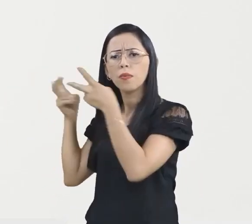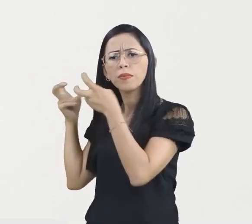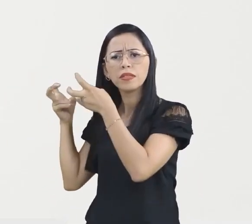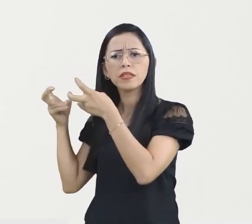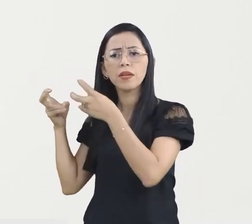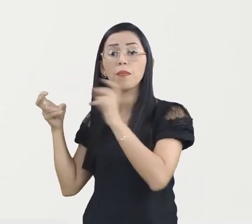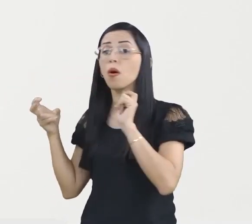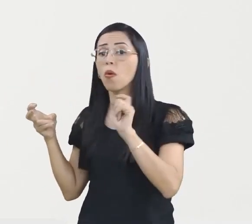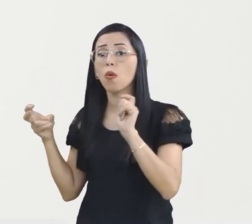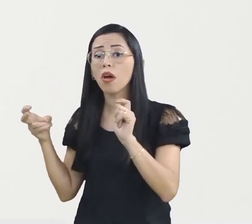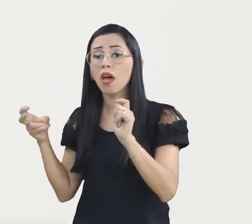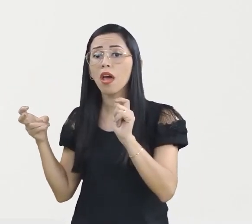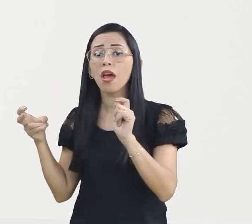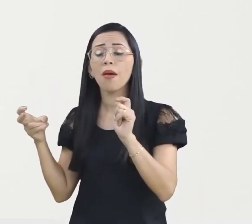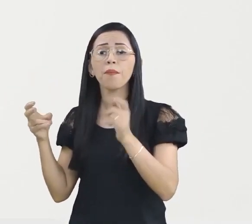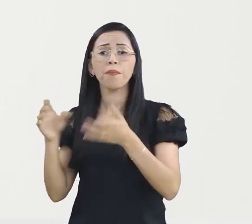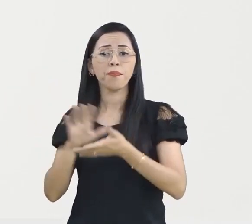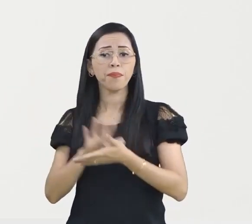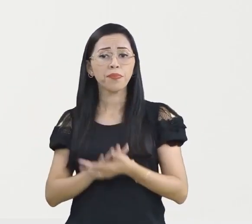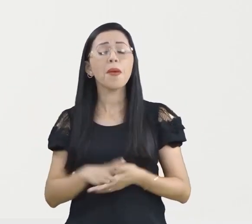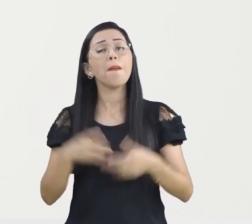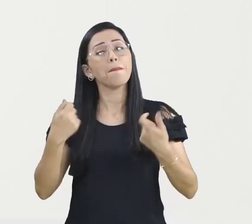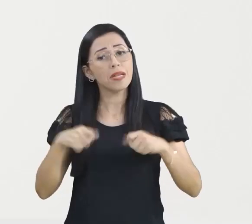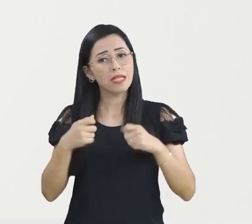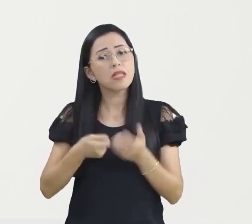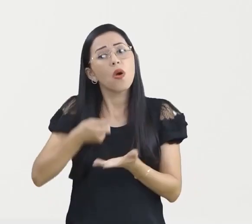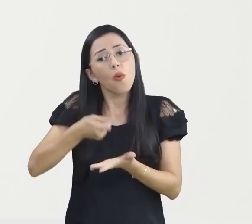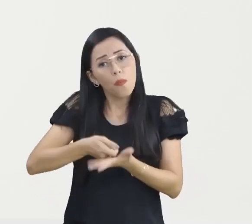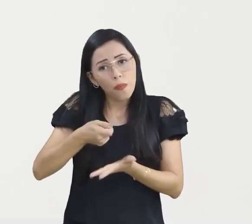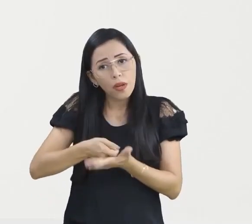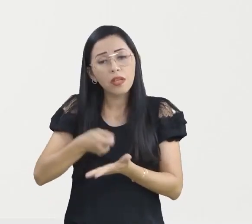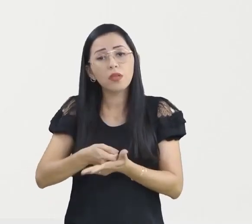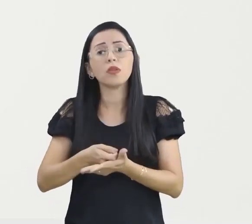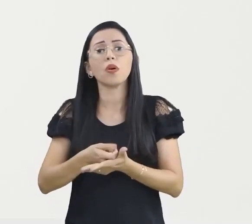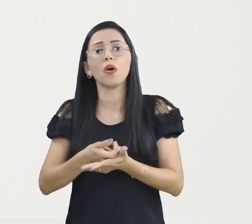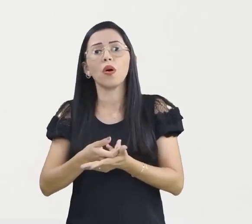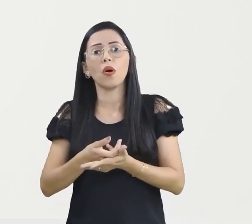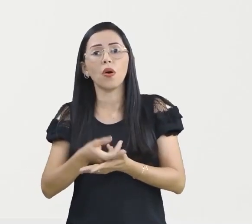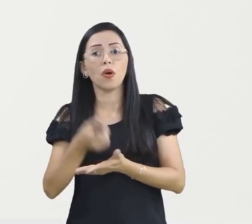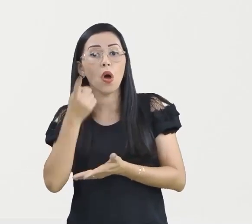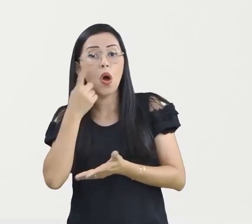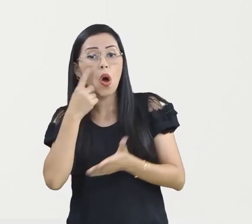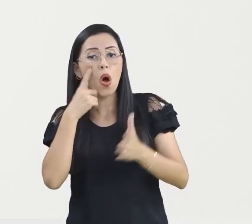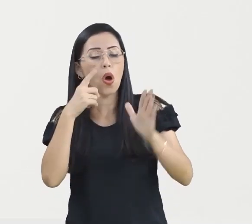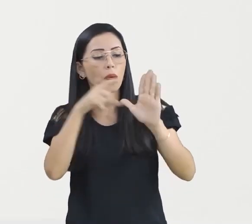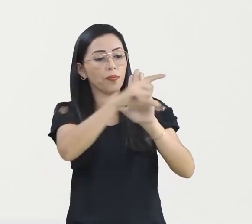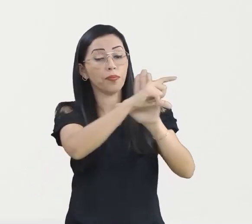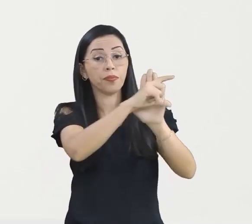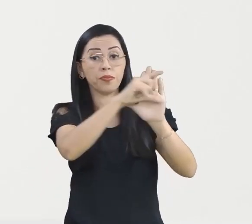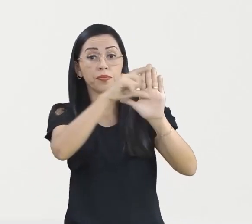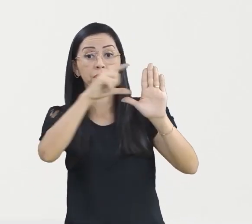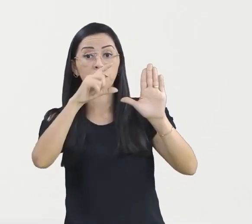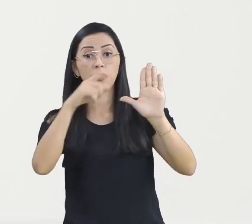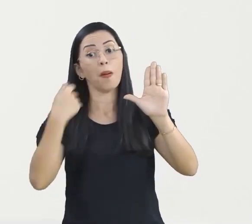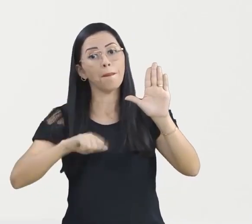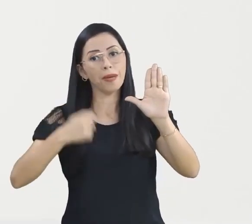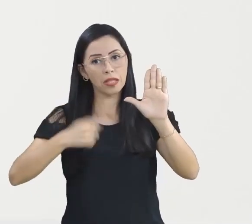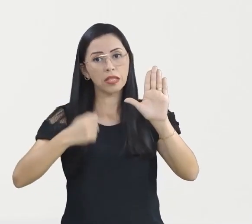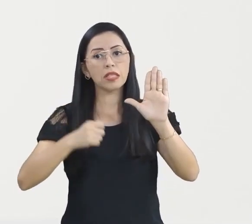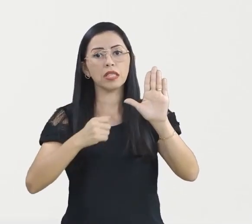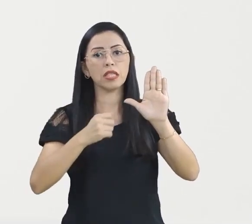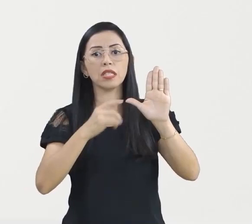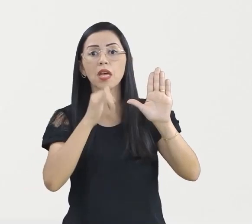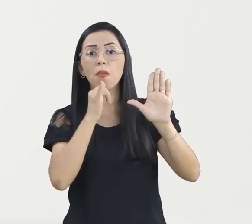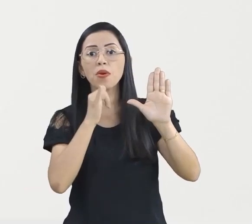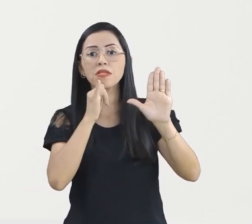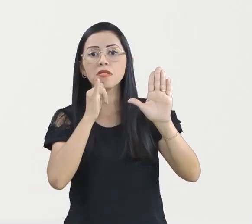é de praxe, ou seja, tem que ser dessa forma. Eu dou esse recuo aqui, ok? A minha letra